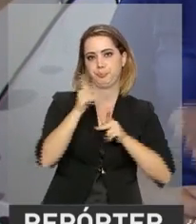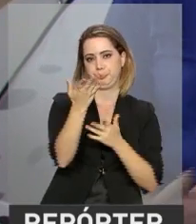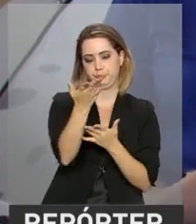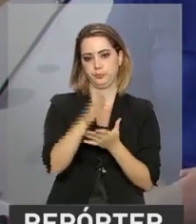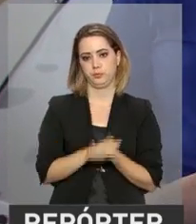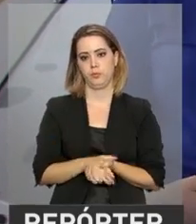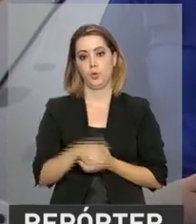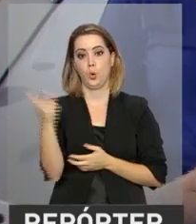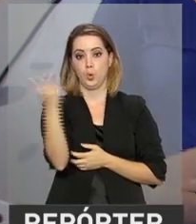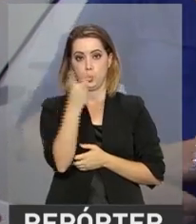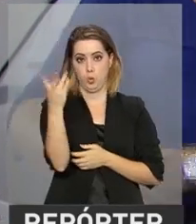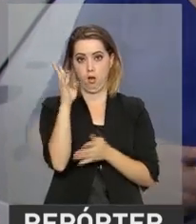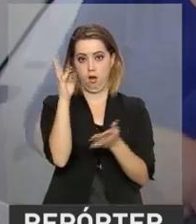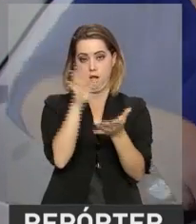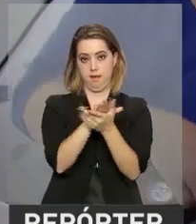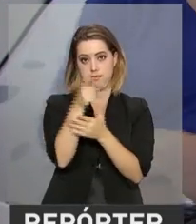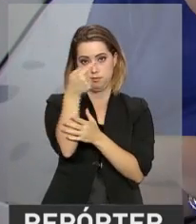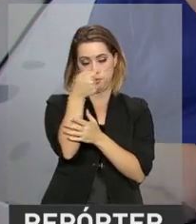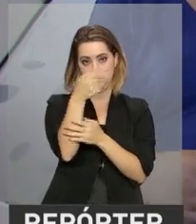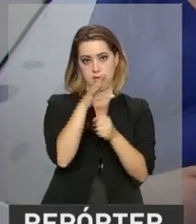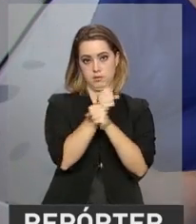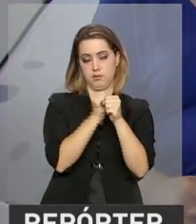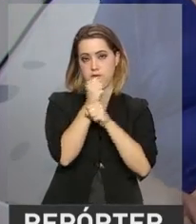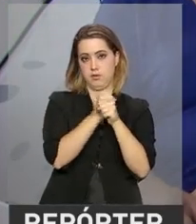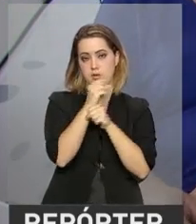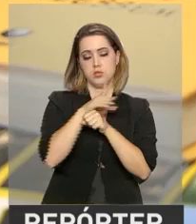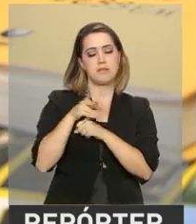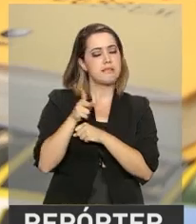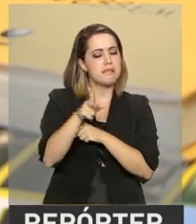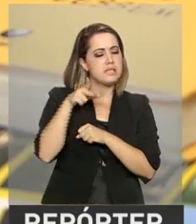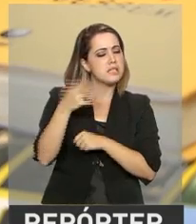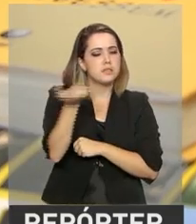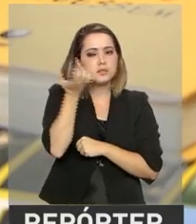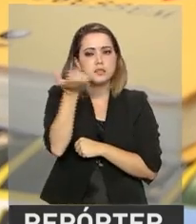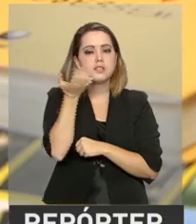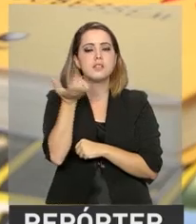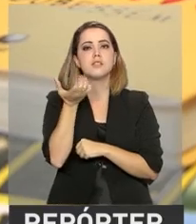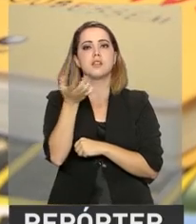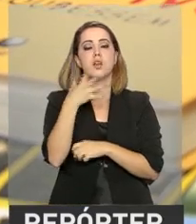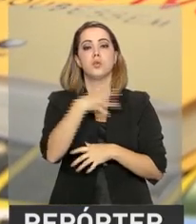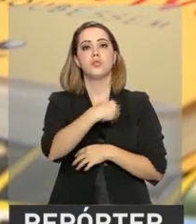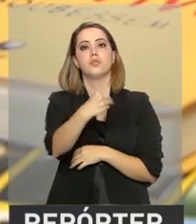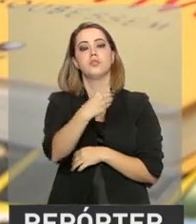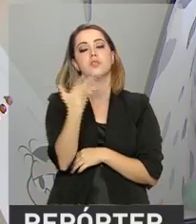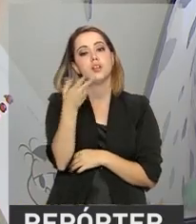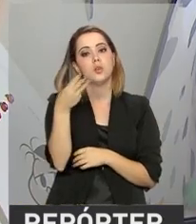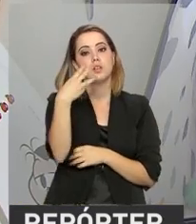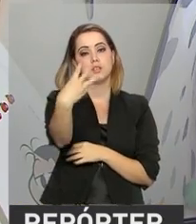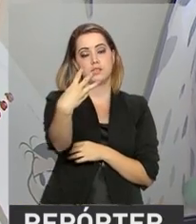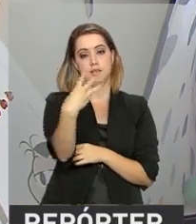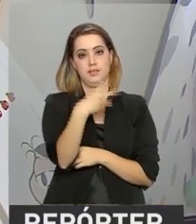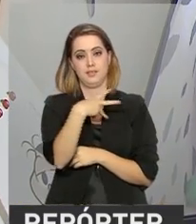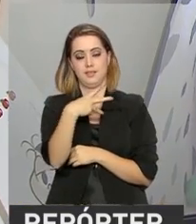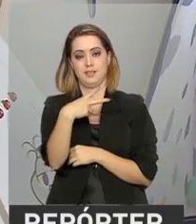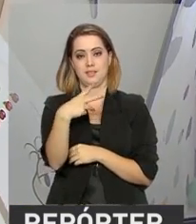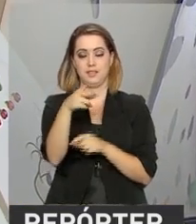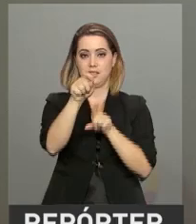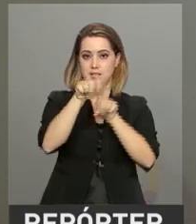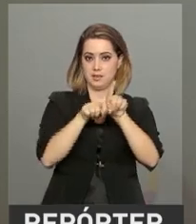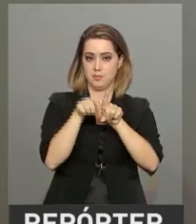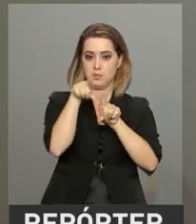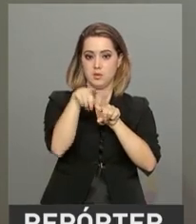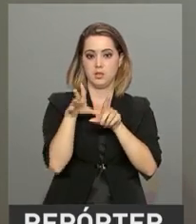Danilo e Raísa são casados há 7 anos e sempre desejaram ter filhos a realização do sonho veio há TRS meses com a adoção de um casal de